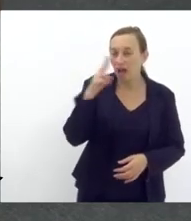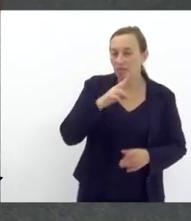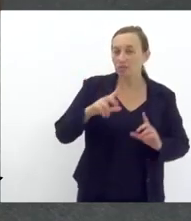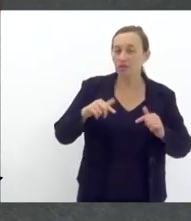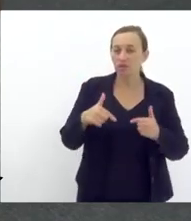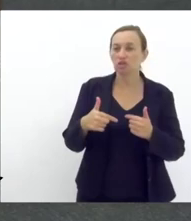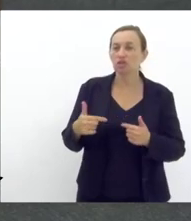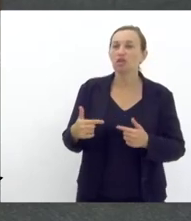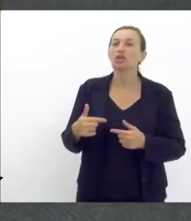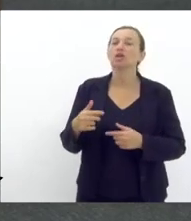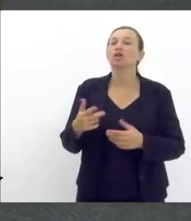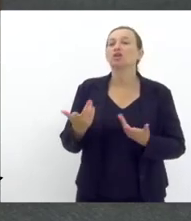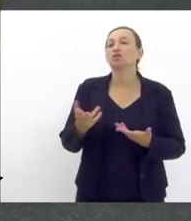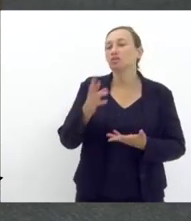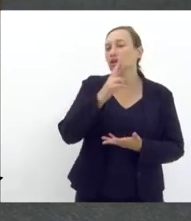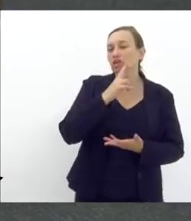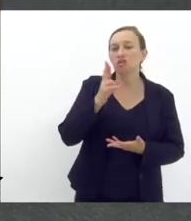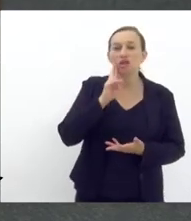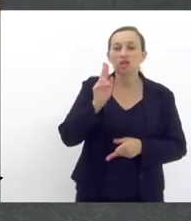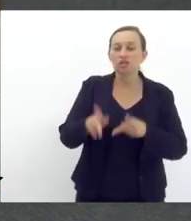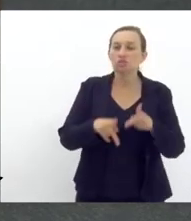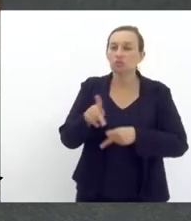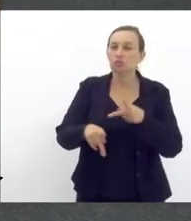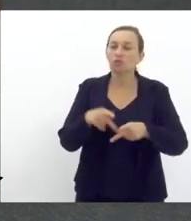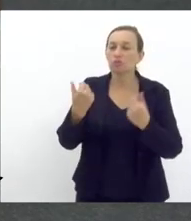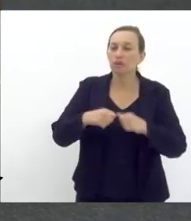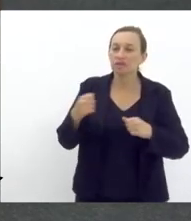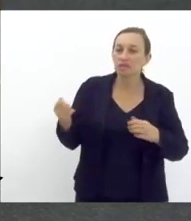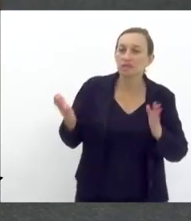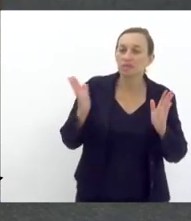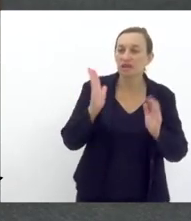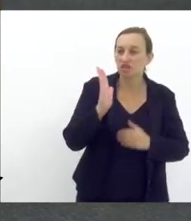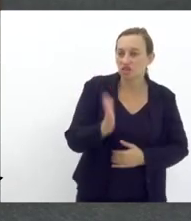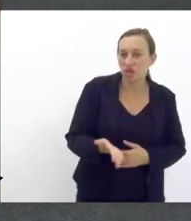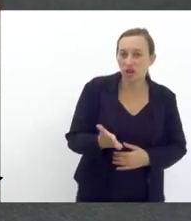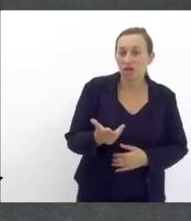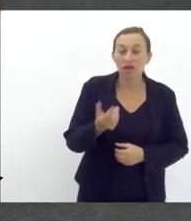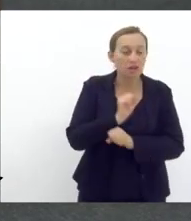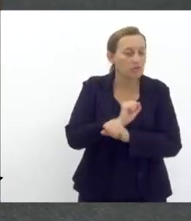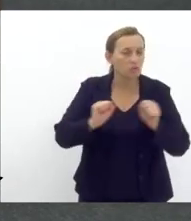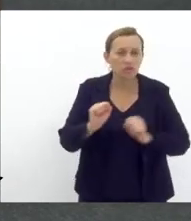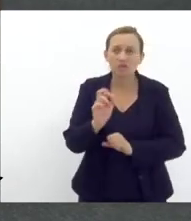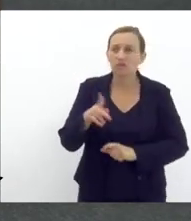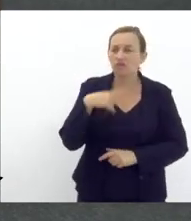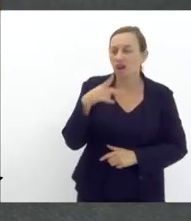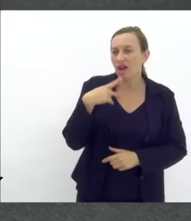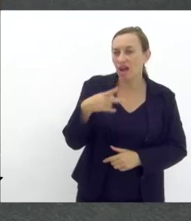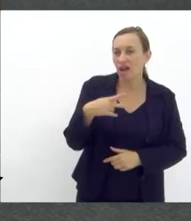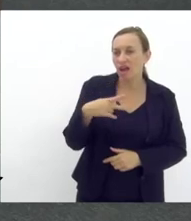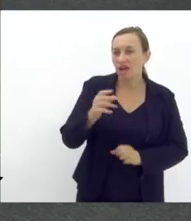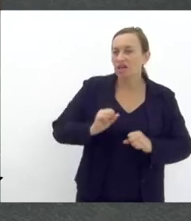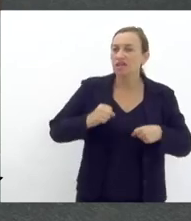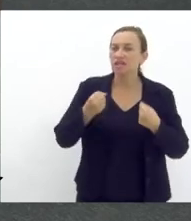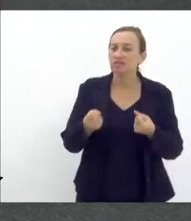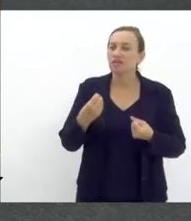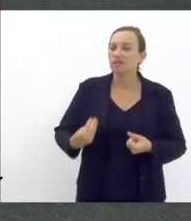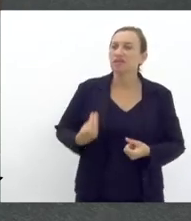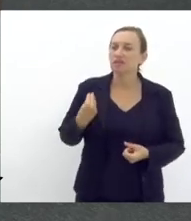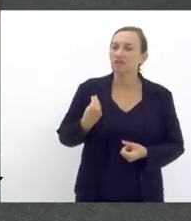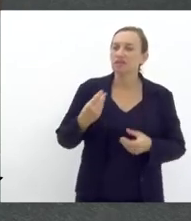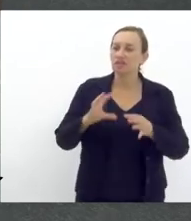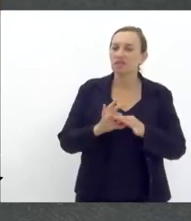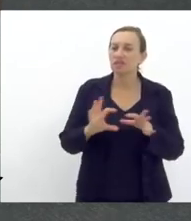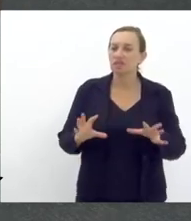Restaurante Popular precisa sair do papel para ontem é impossível falar em defesa da vida e